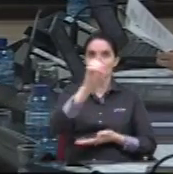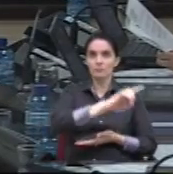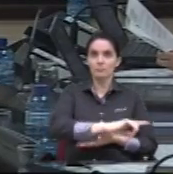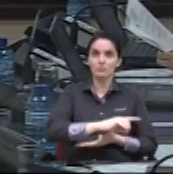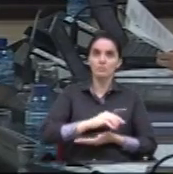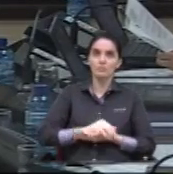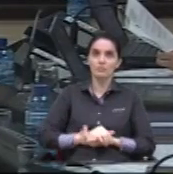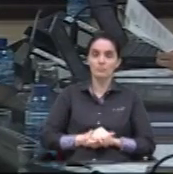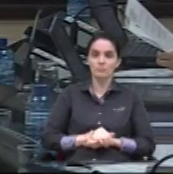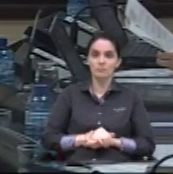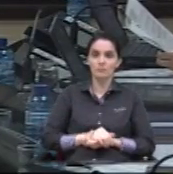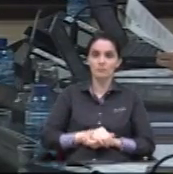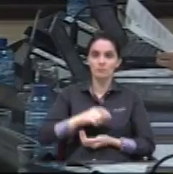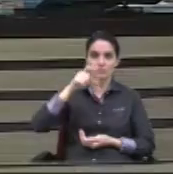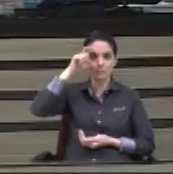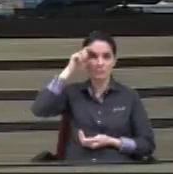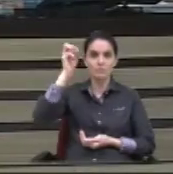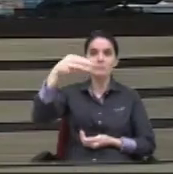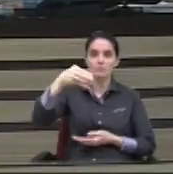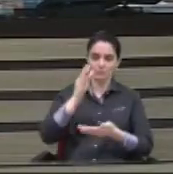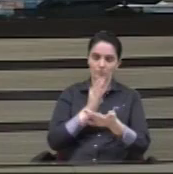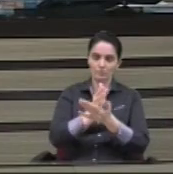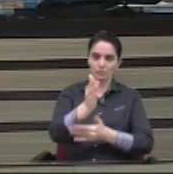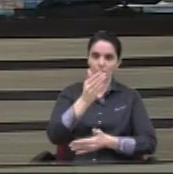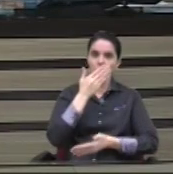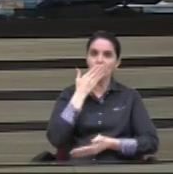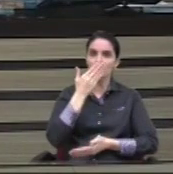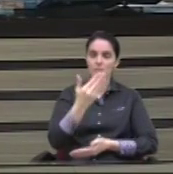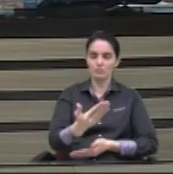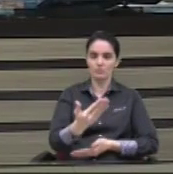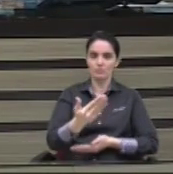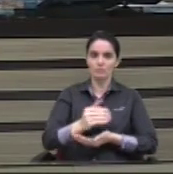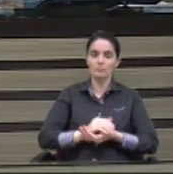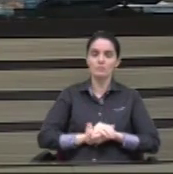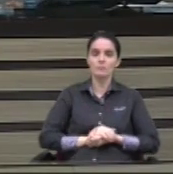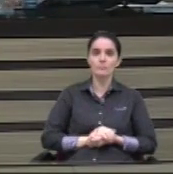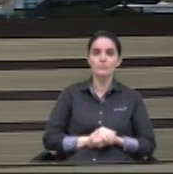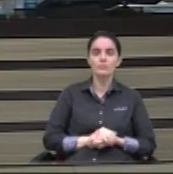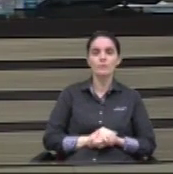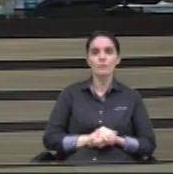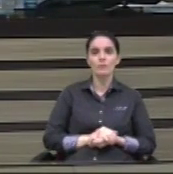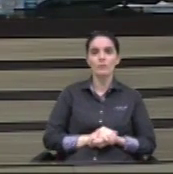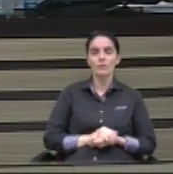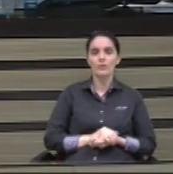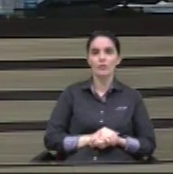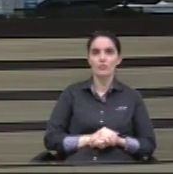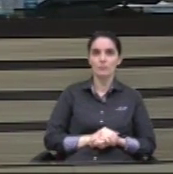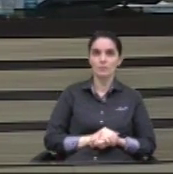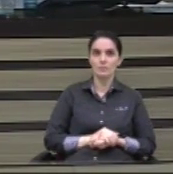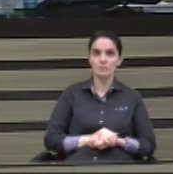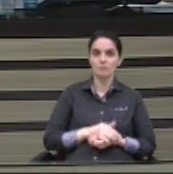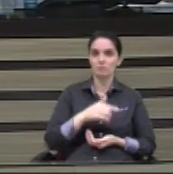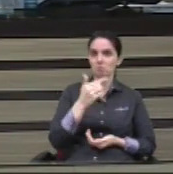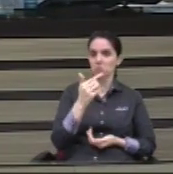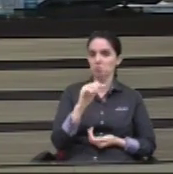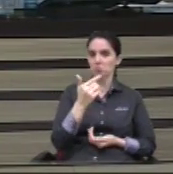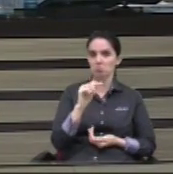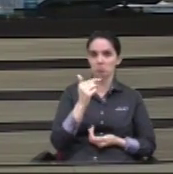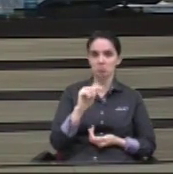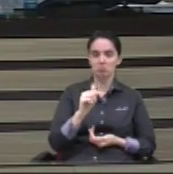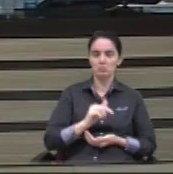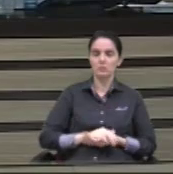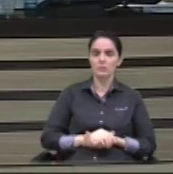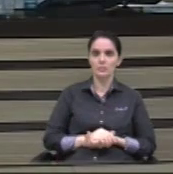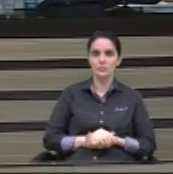É. Sim. Aprovado o requerimento para passarmos para a ordem do dia. Não havendo mais quem queira fazer uso